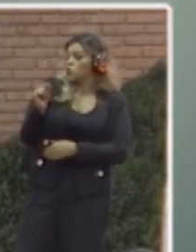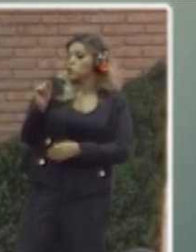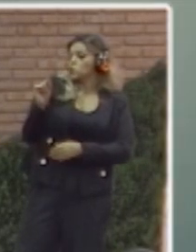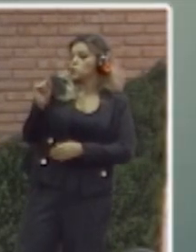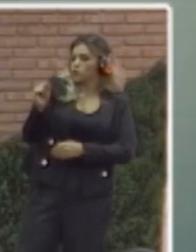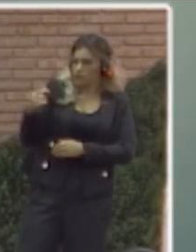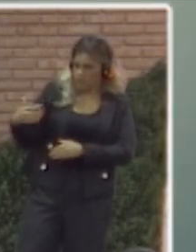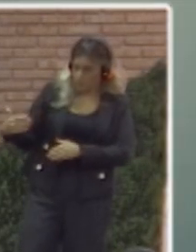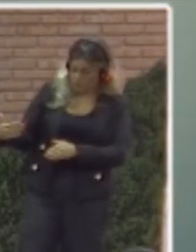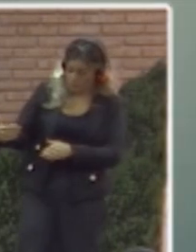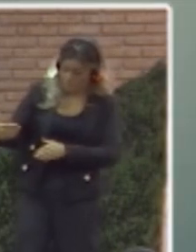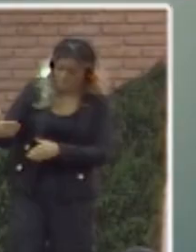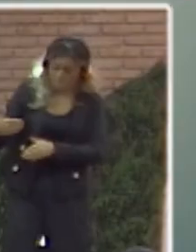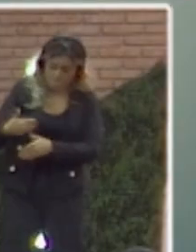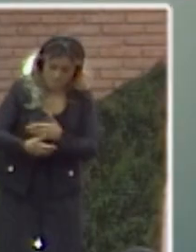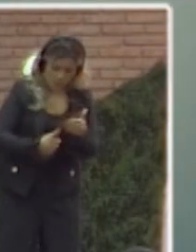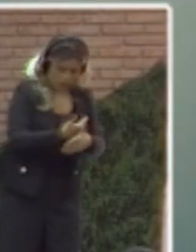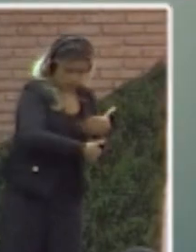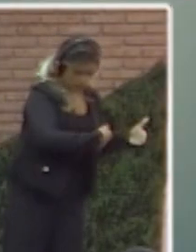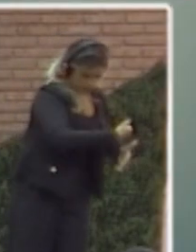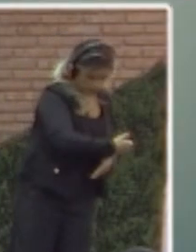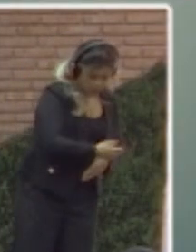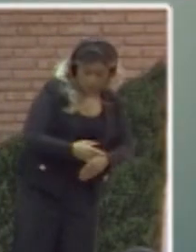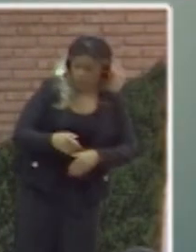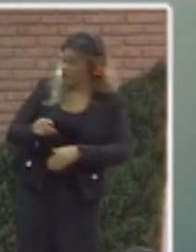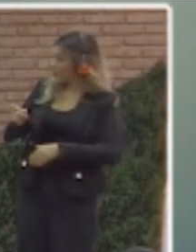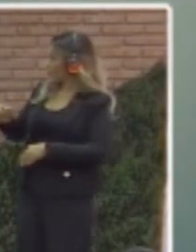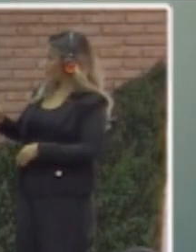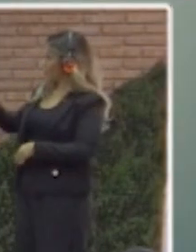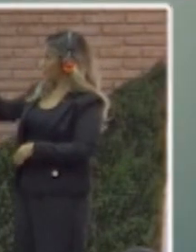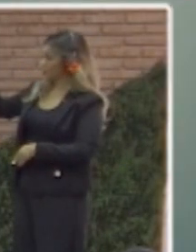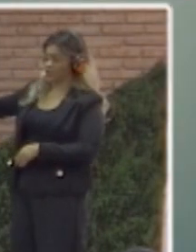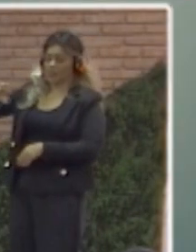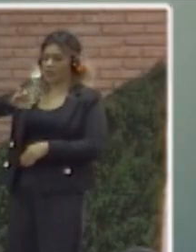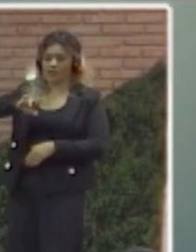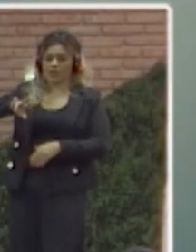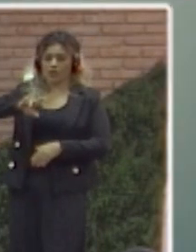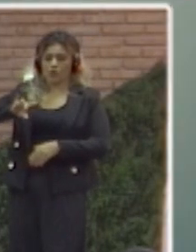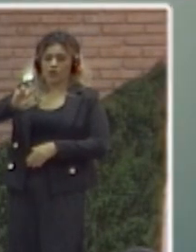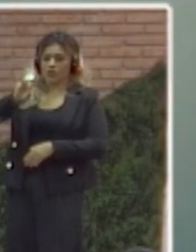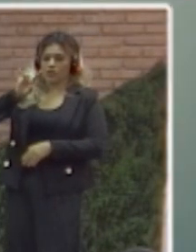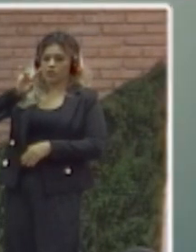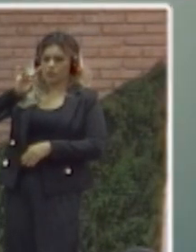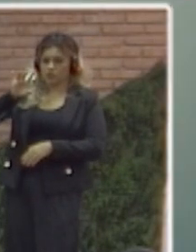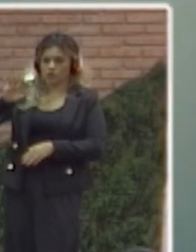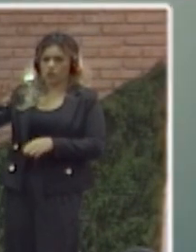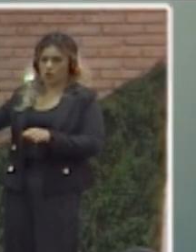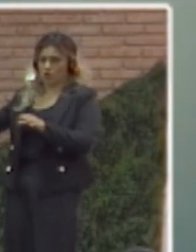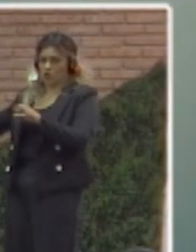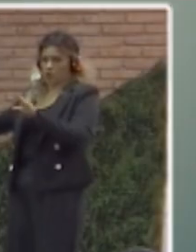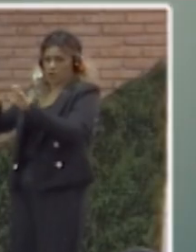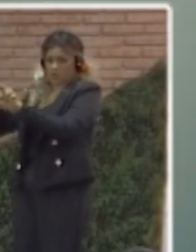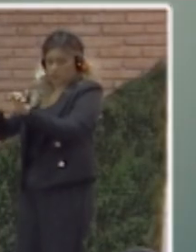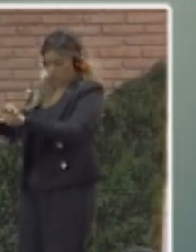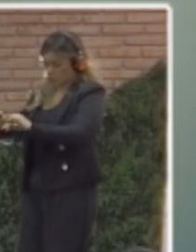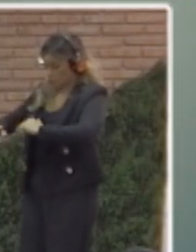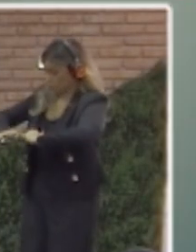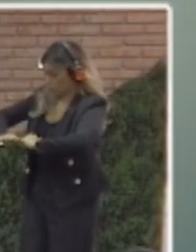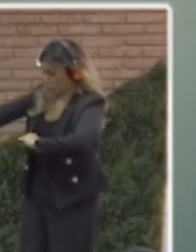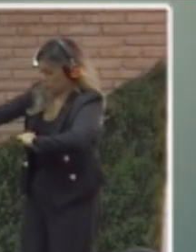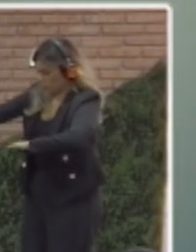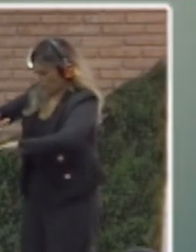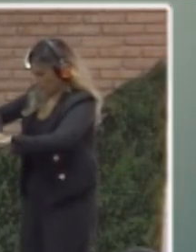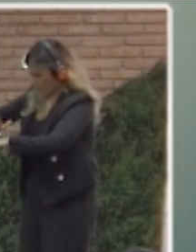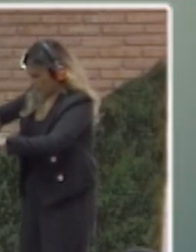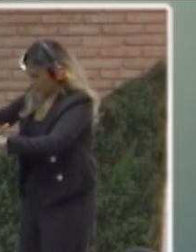um processo em que a Factory in the Sky, ela não só entregava a estrutura e as instalações